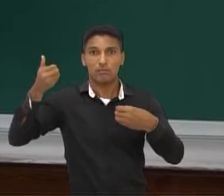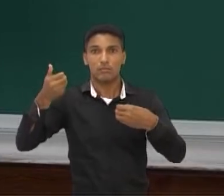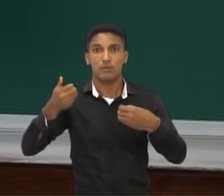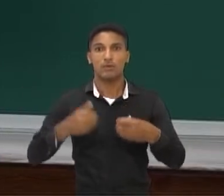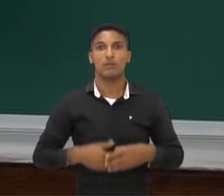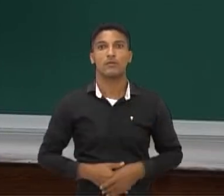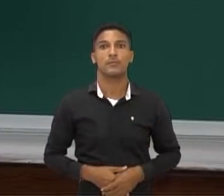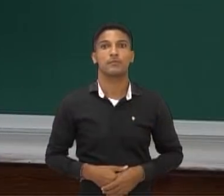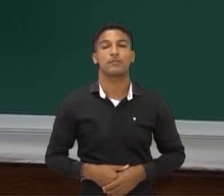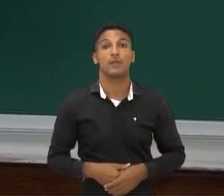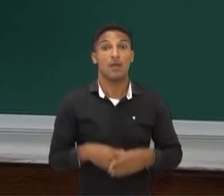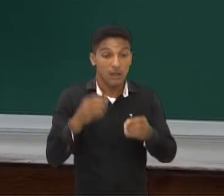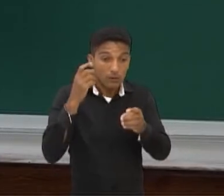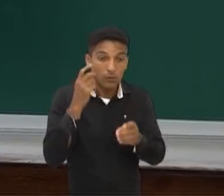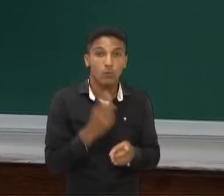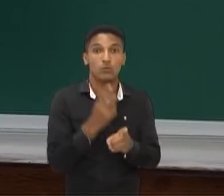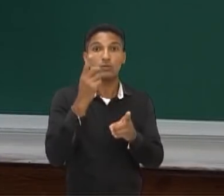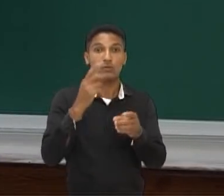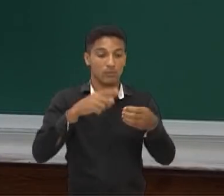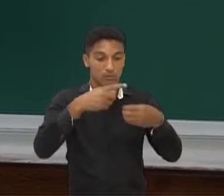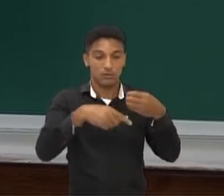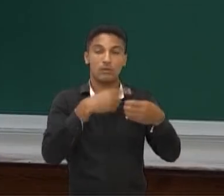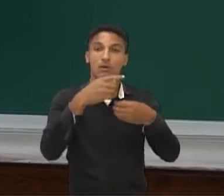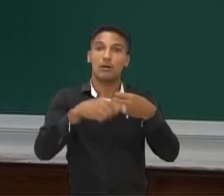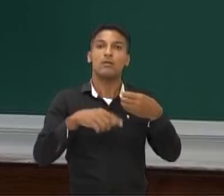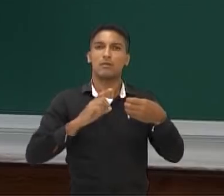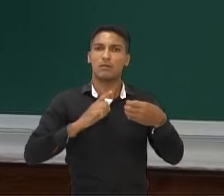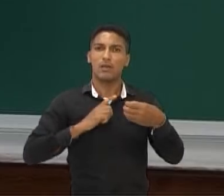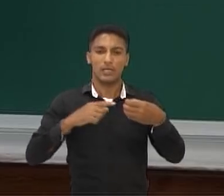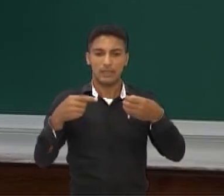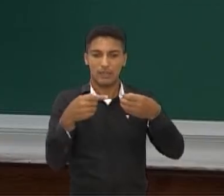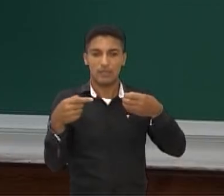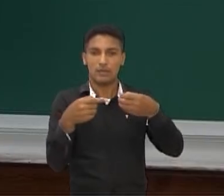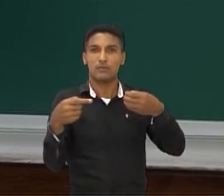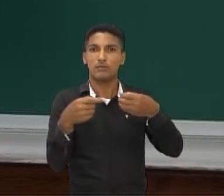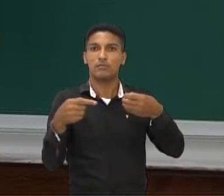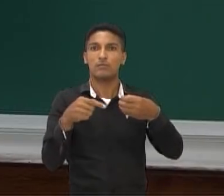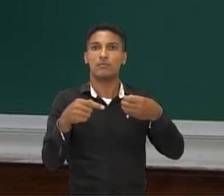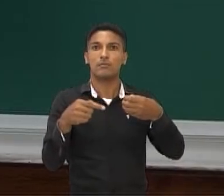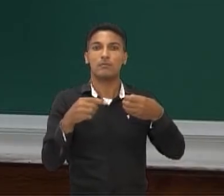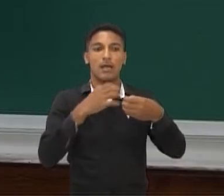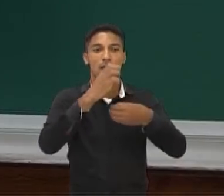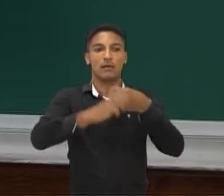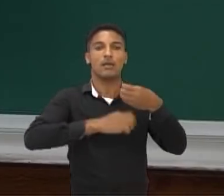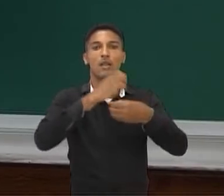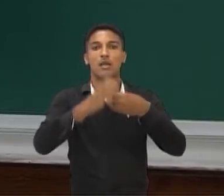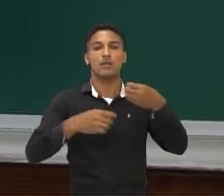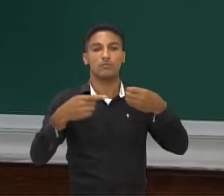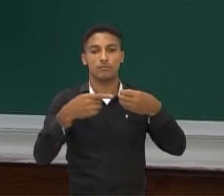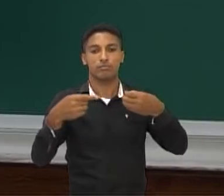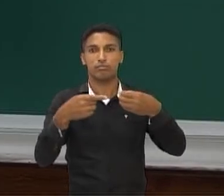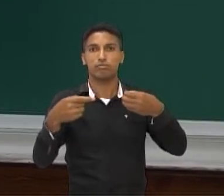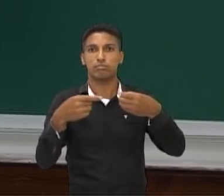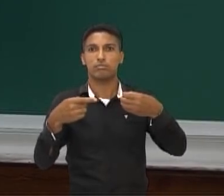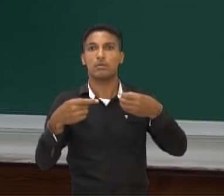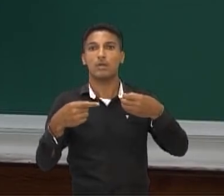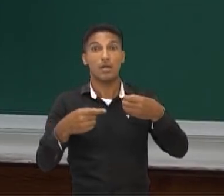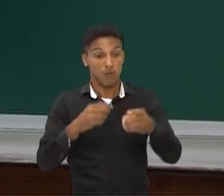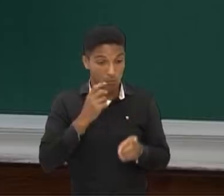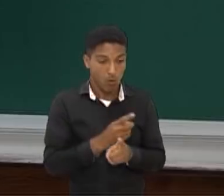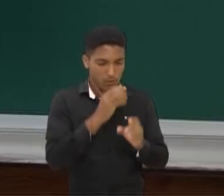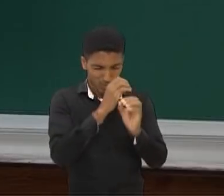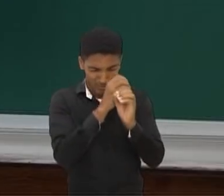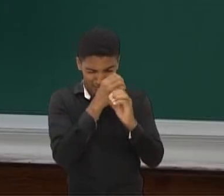a partícula, o elétron, a carga negativa. E o modelo dele ficou conhecido como o modelo pudim de passas. Na verdade, você